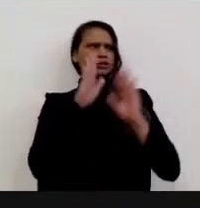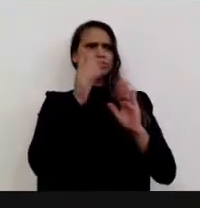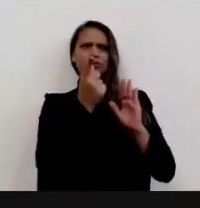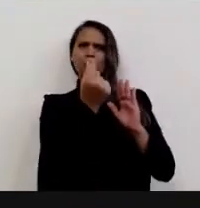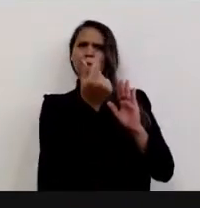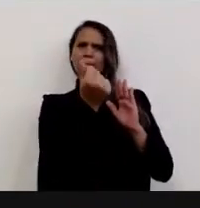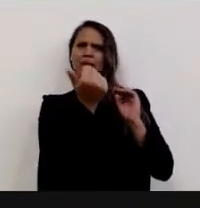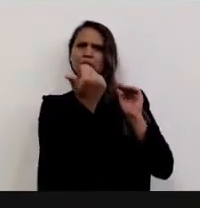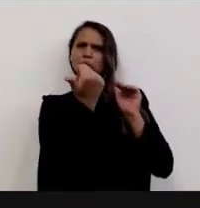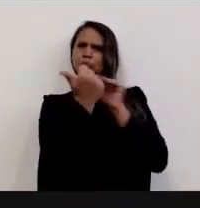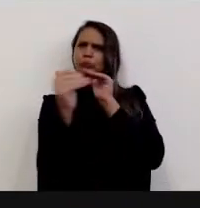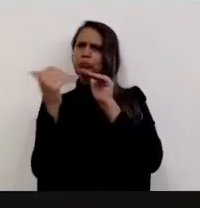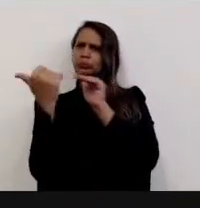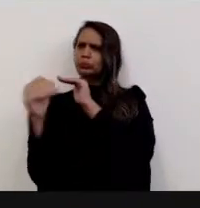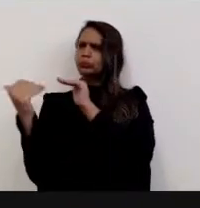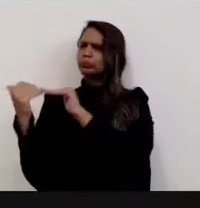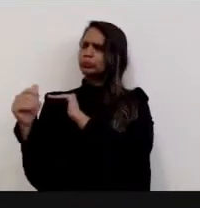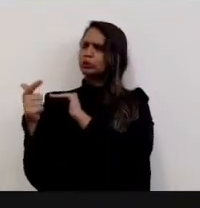os outros preços